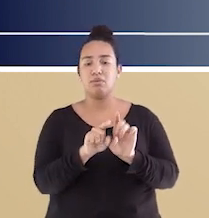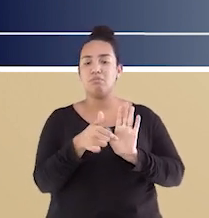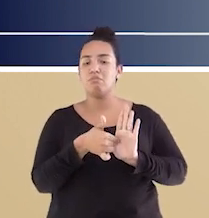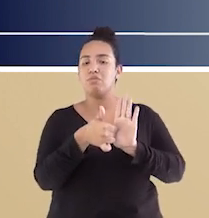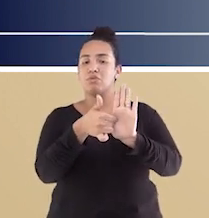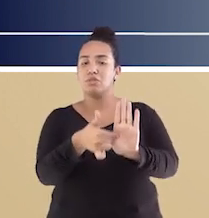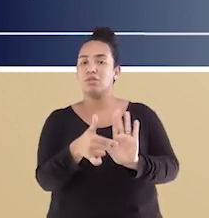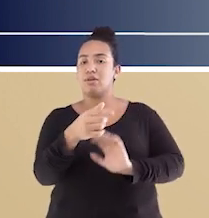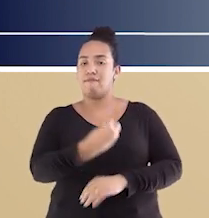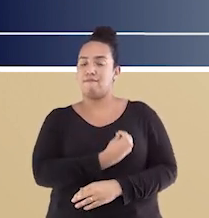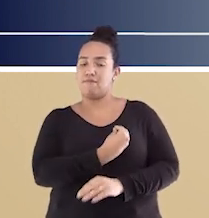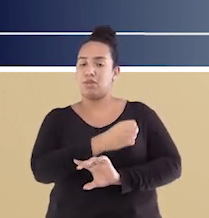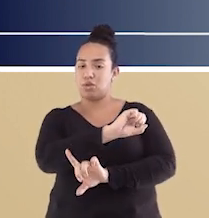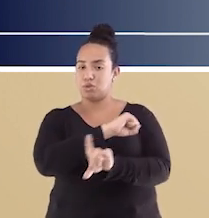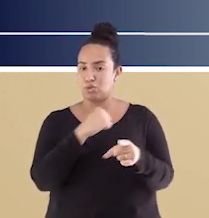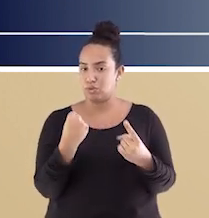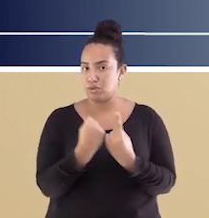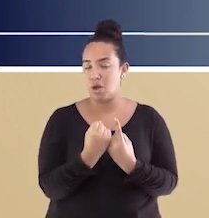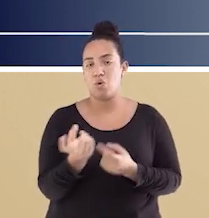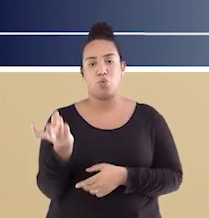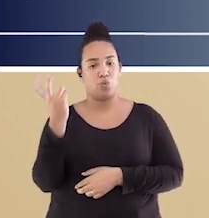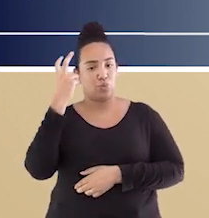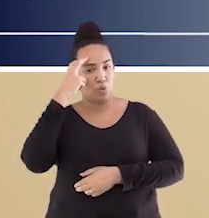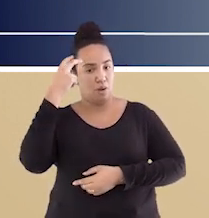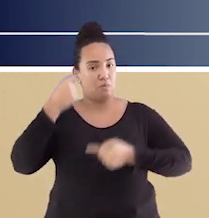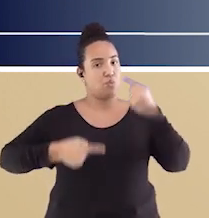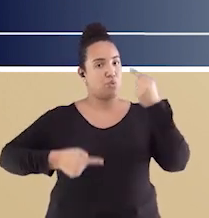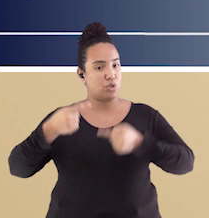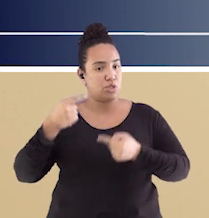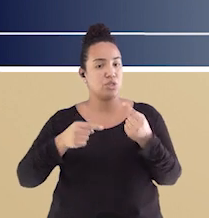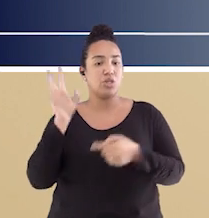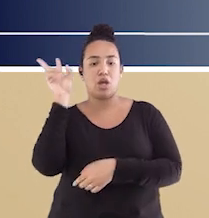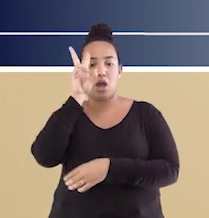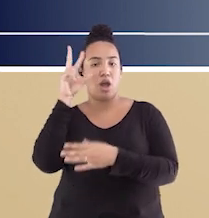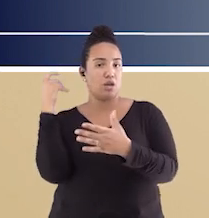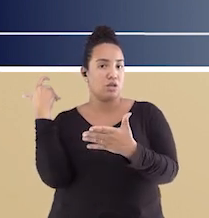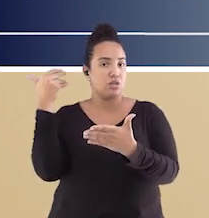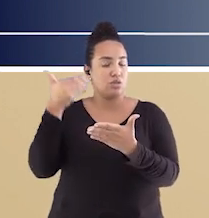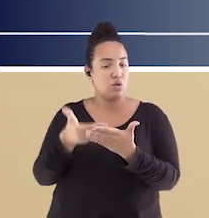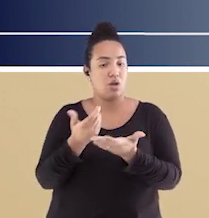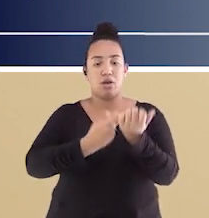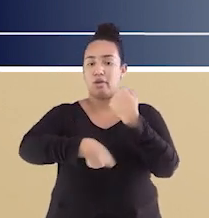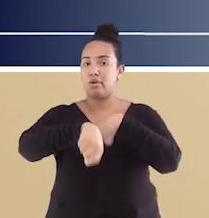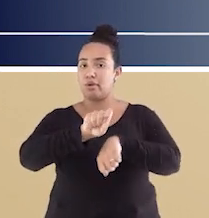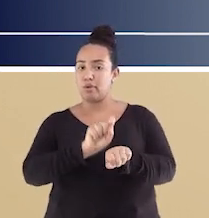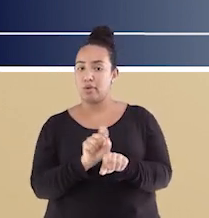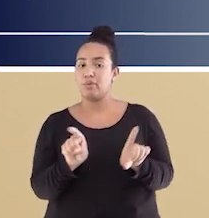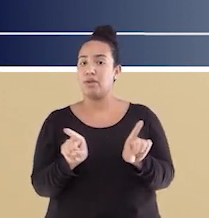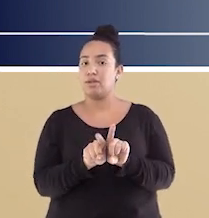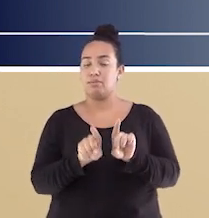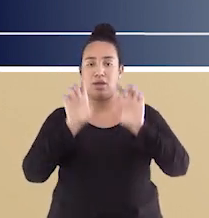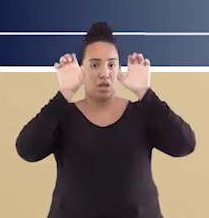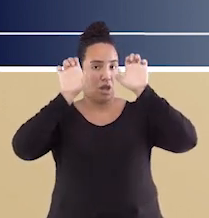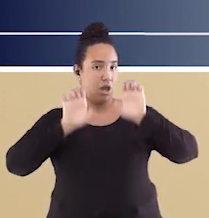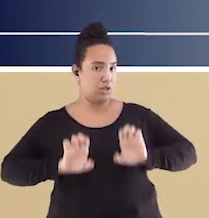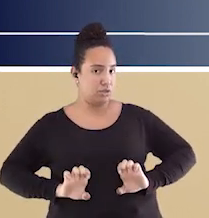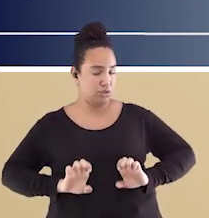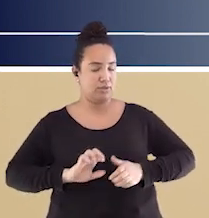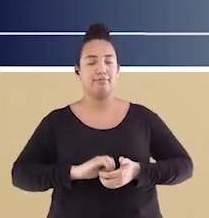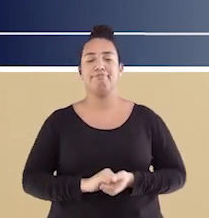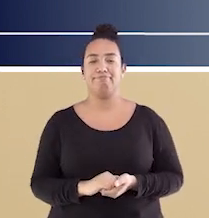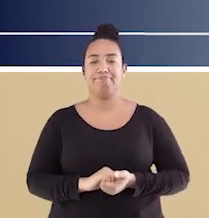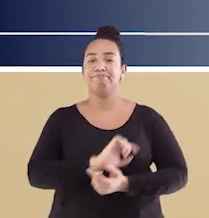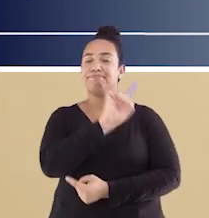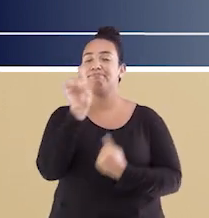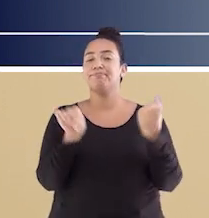vida social, cultural, política, histórica, econômica, estética e ética. O objetivo do